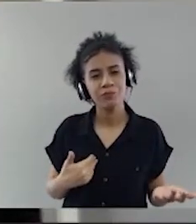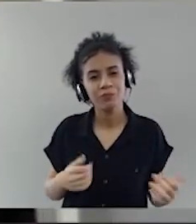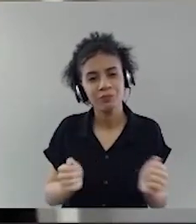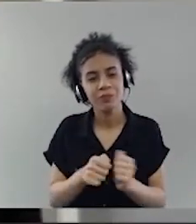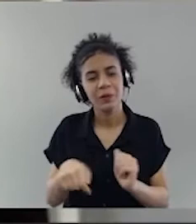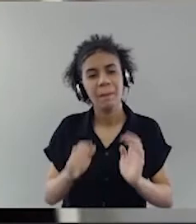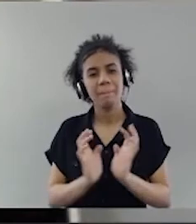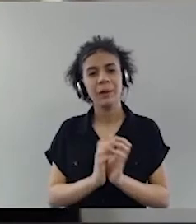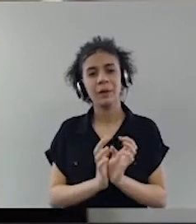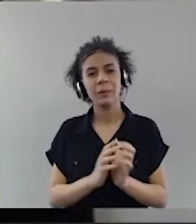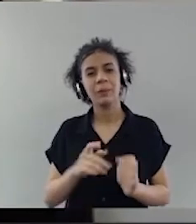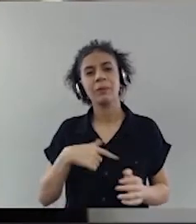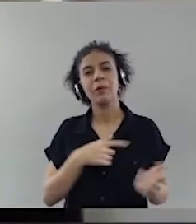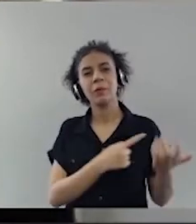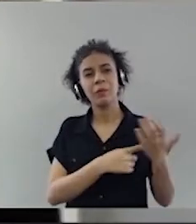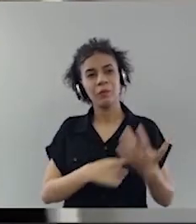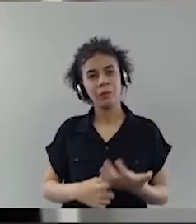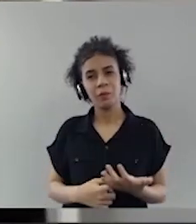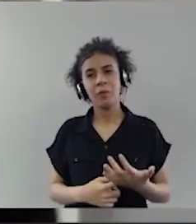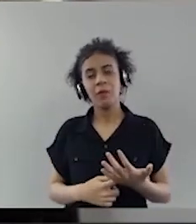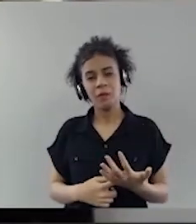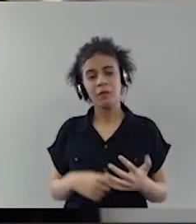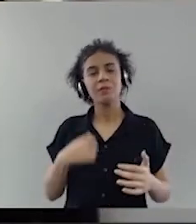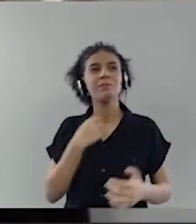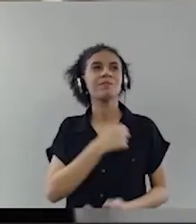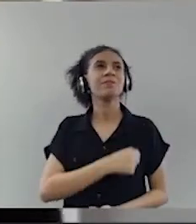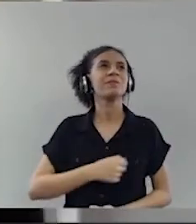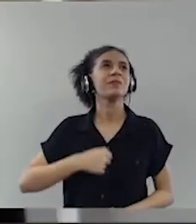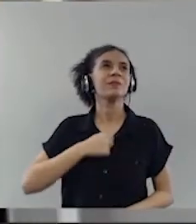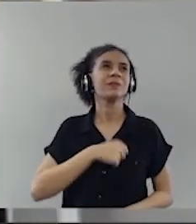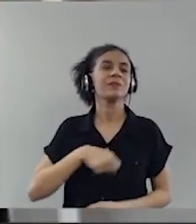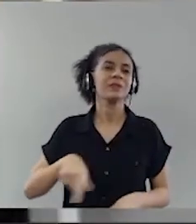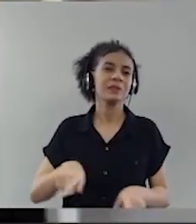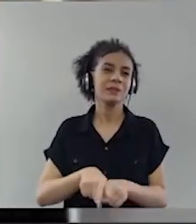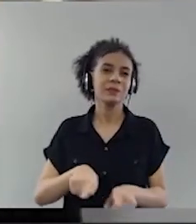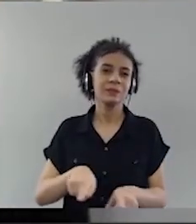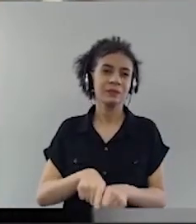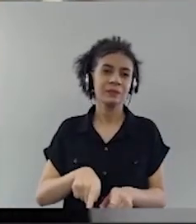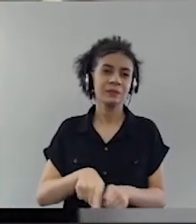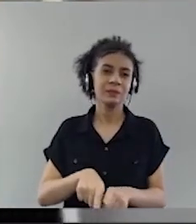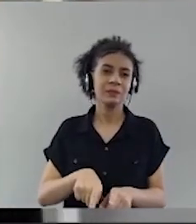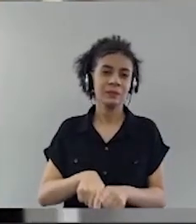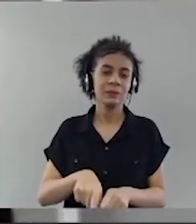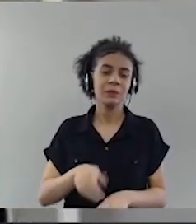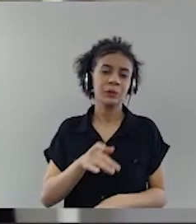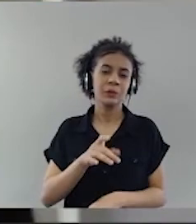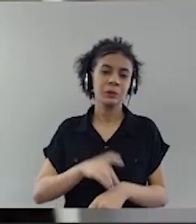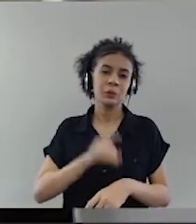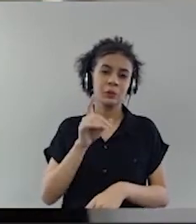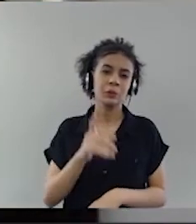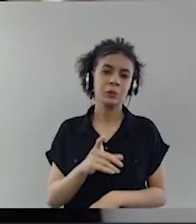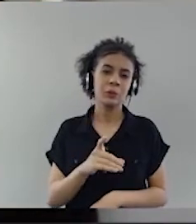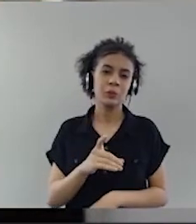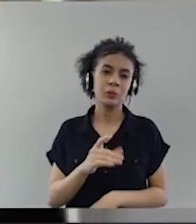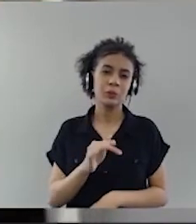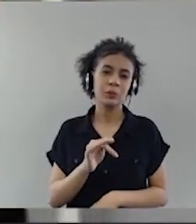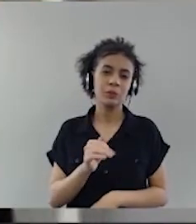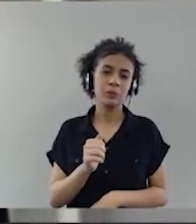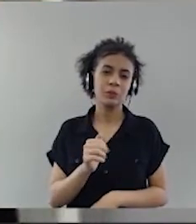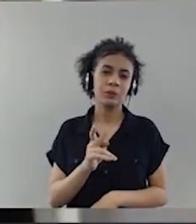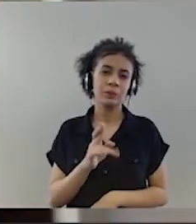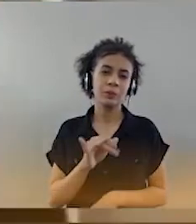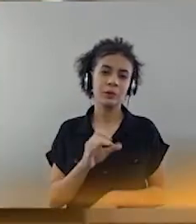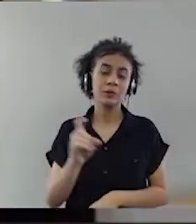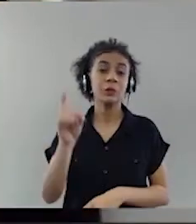de Pernambuco, pelo convite também. Saudar especialmente os queridos amigos, doutor Fabrício, né, um l'enfant terrible do